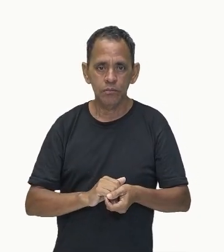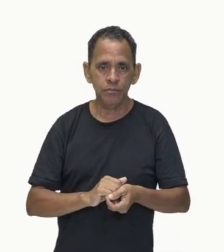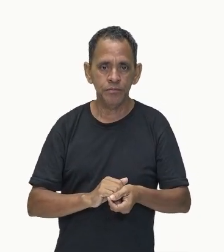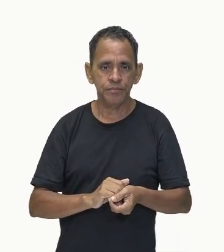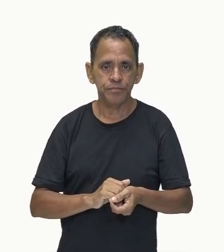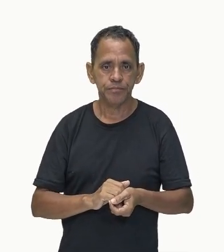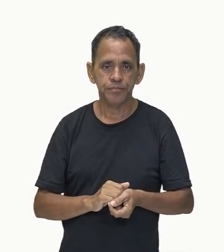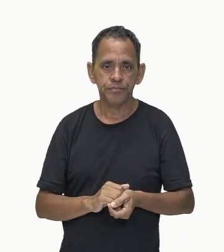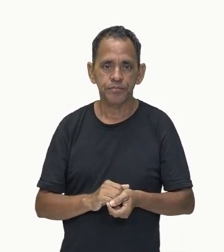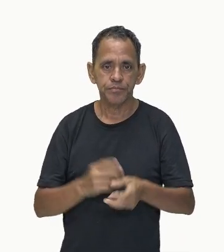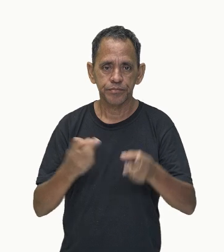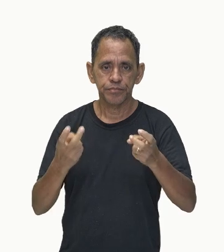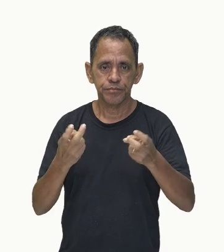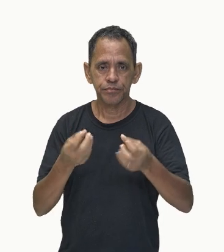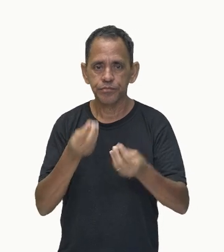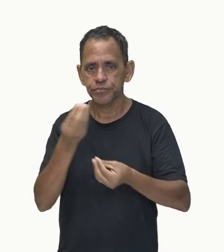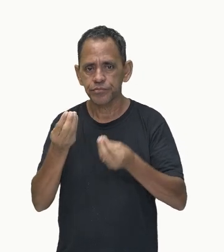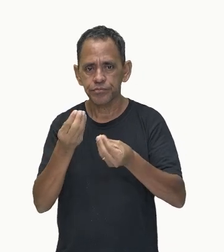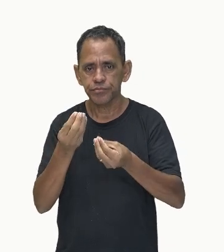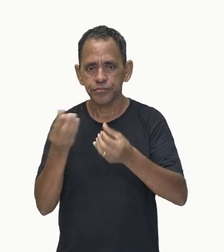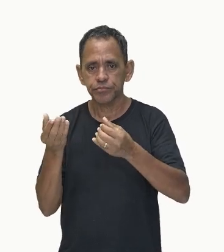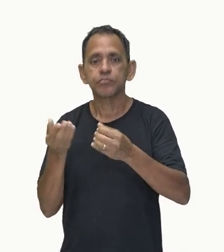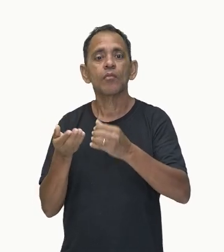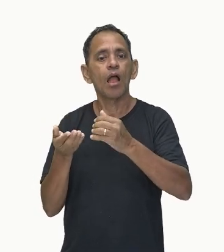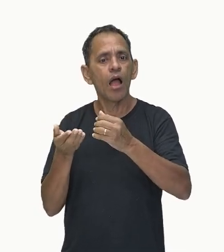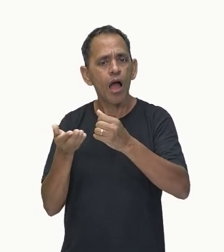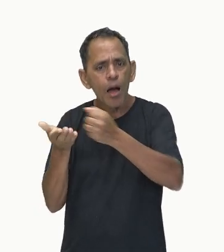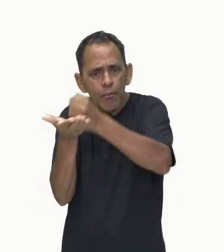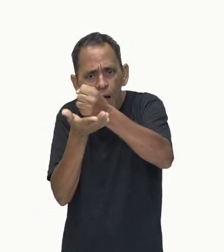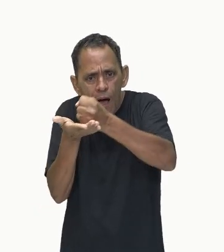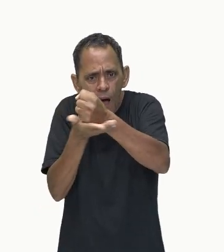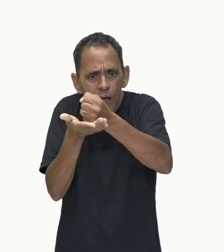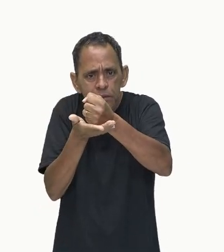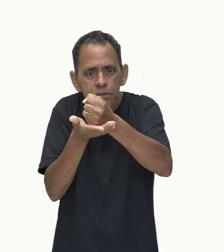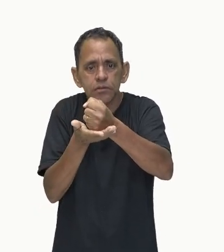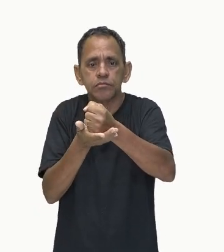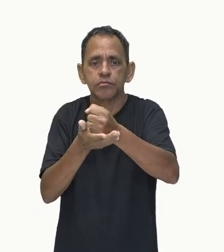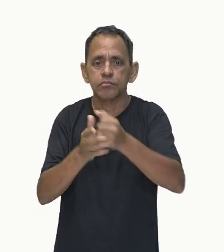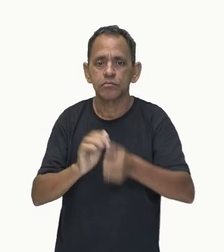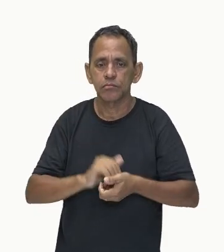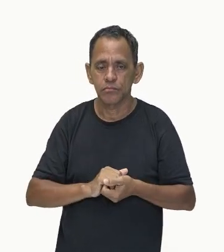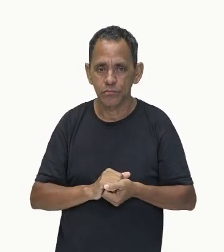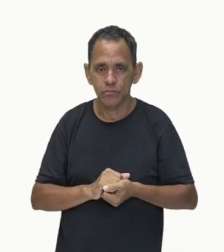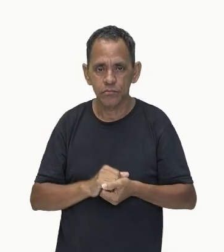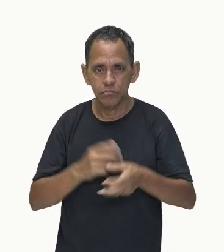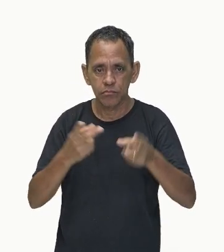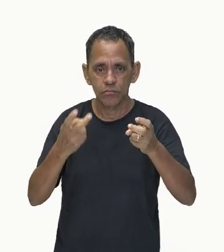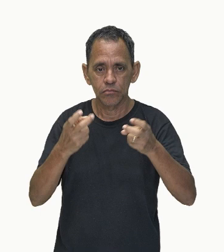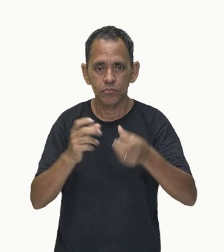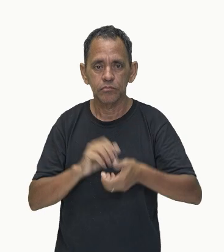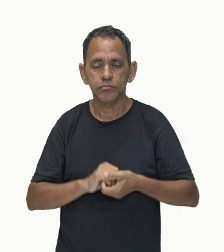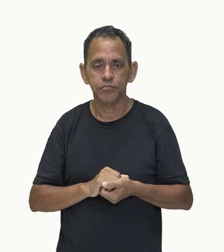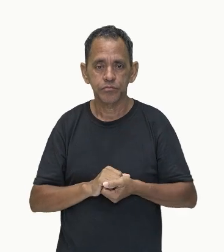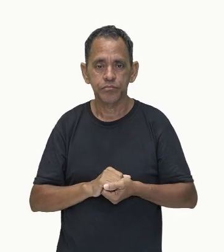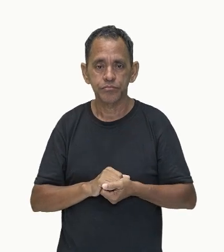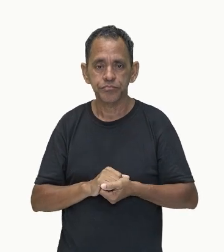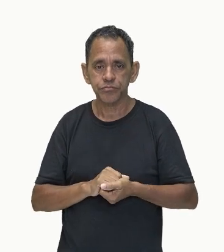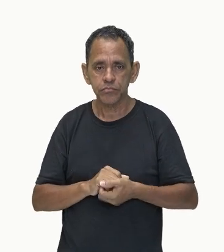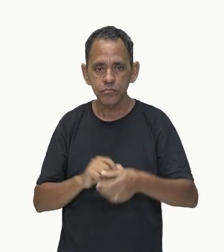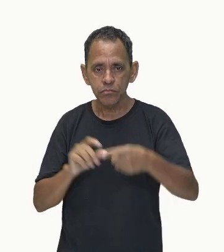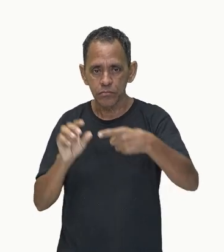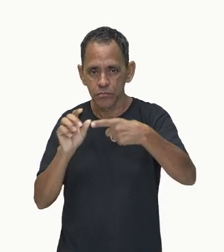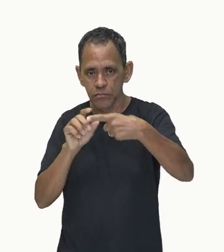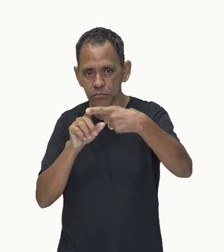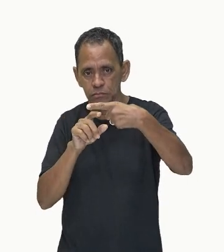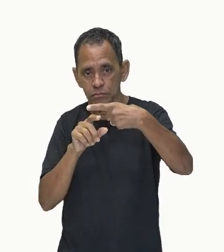é a base aqui. O que é a base e o que é a altura. Pessoal, a base menor é esse pedacinho que tem bem